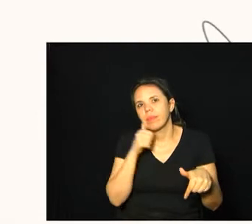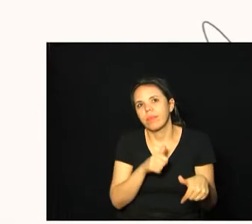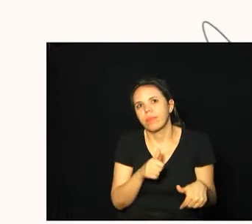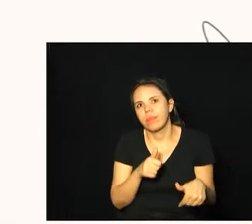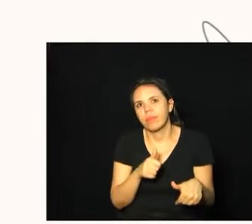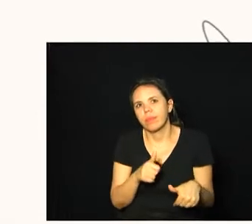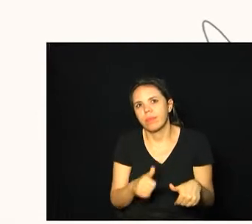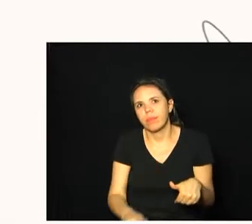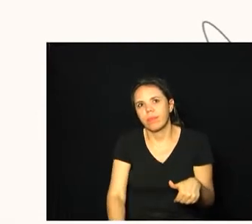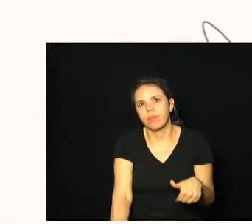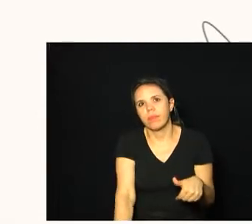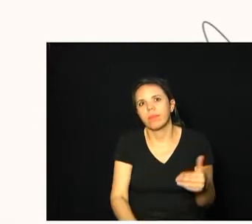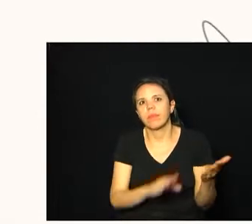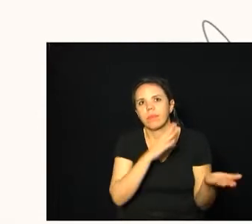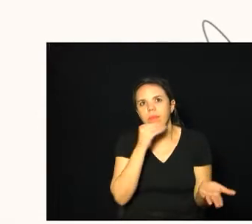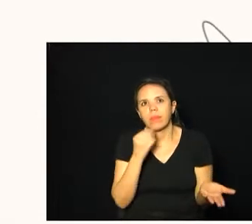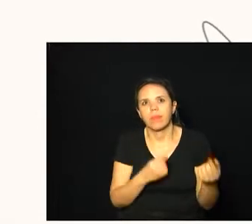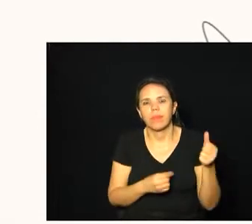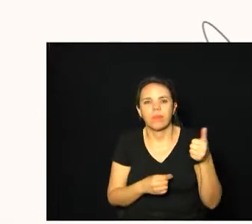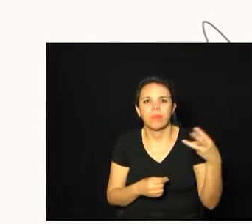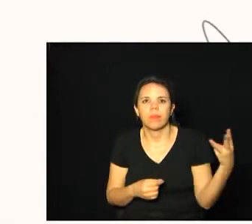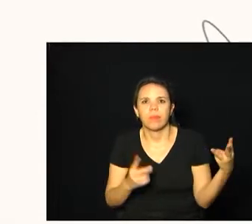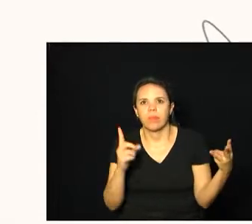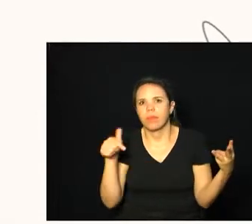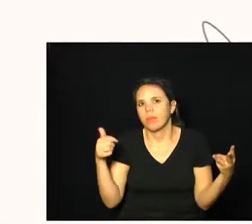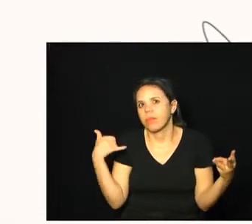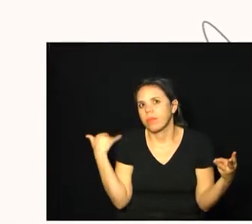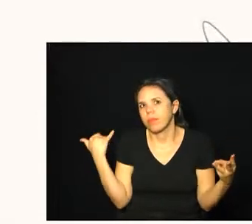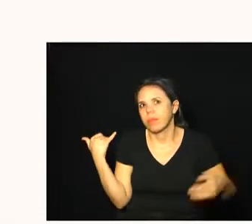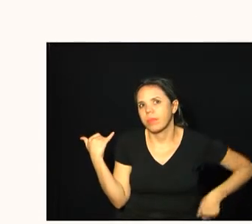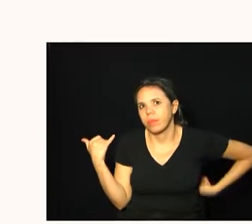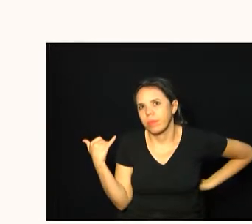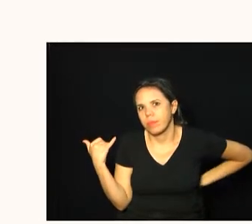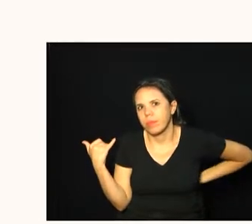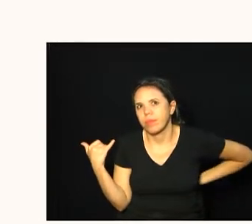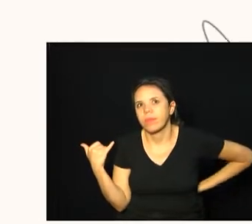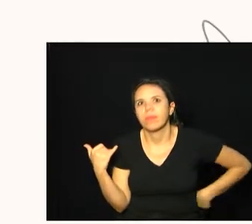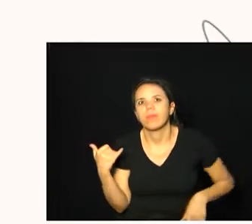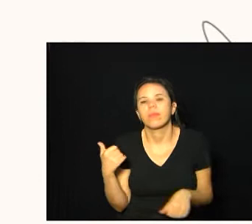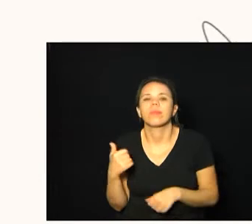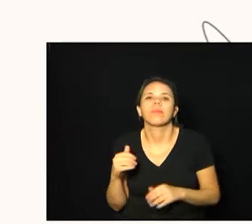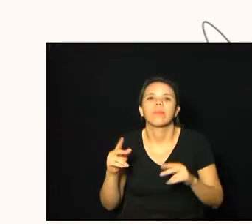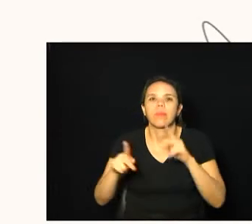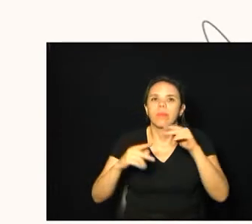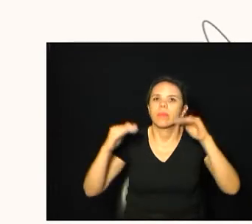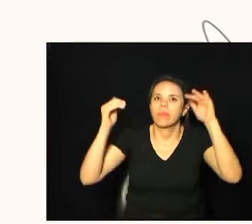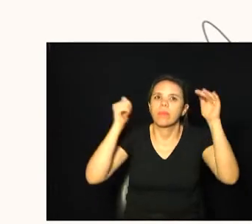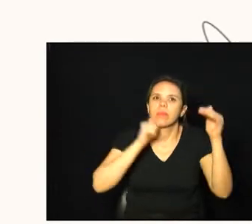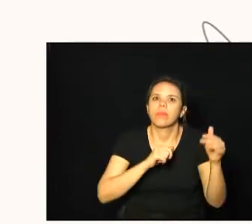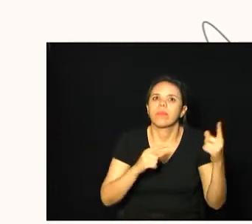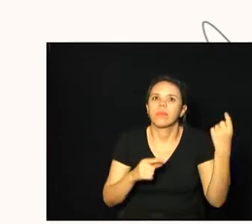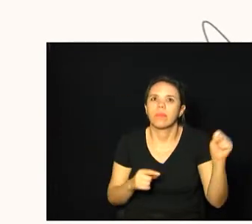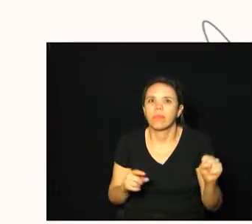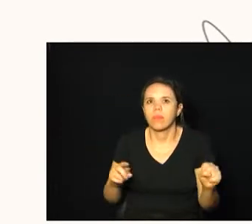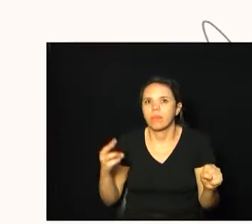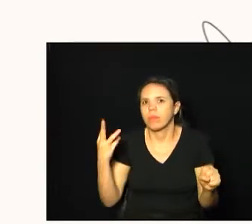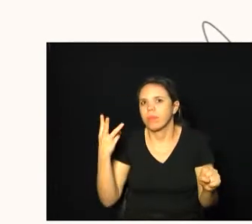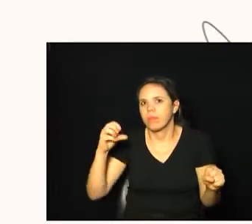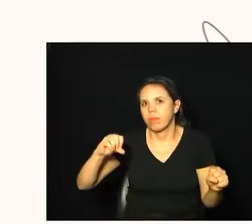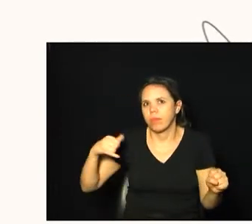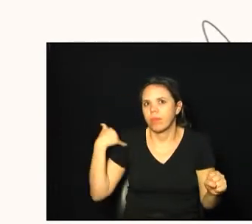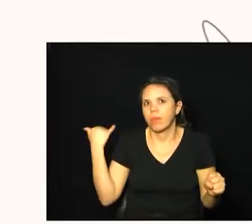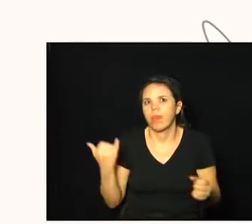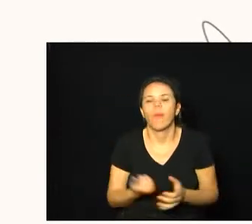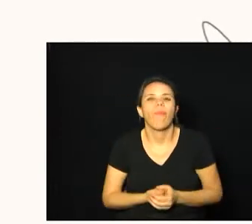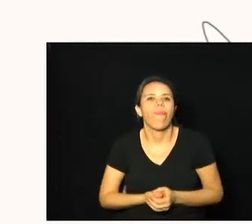12 anos, Teen, meninas de 13 a 17 anos e a categoria Adulto, mulheres de 18 a 39